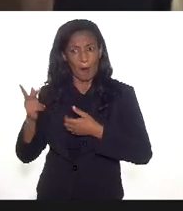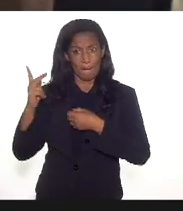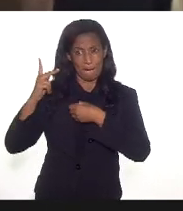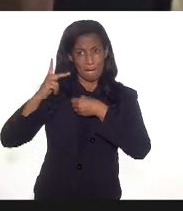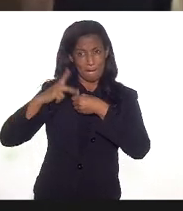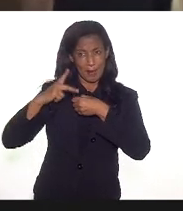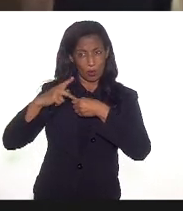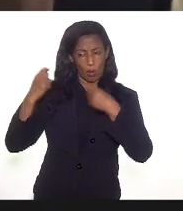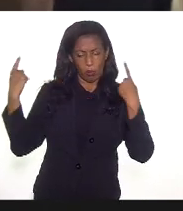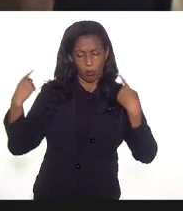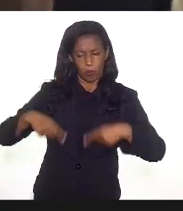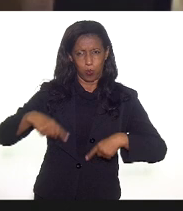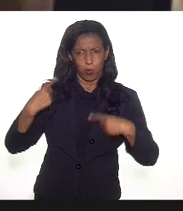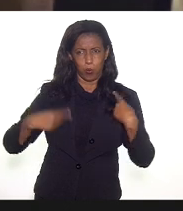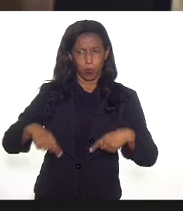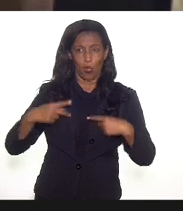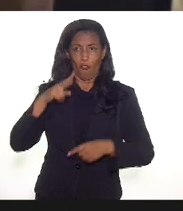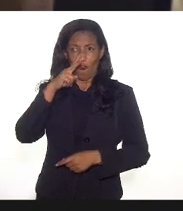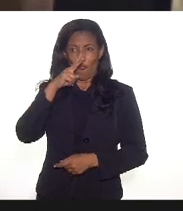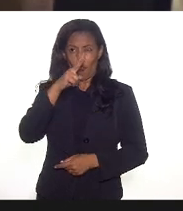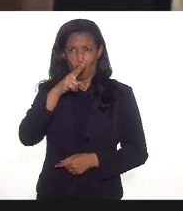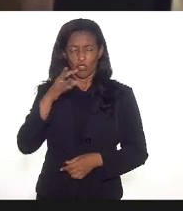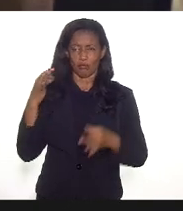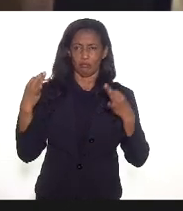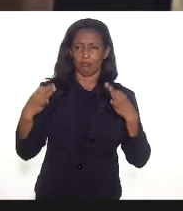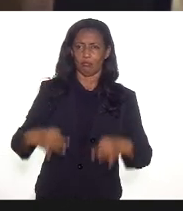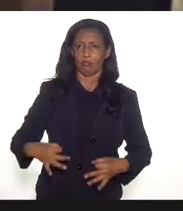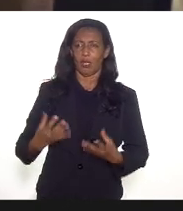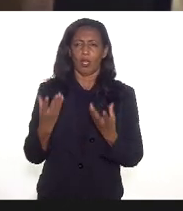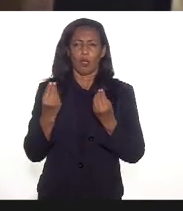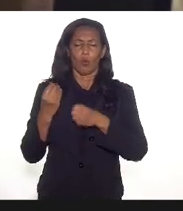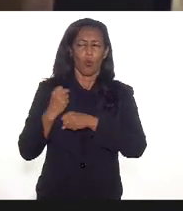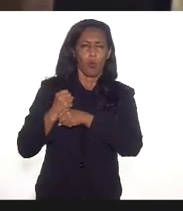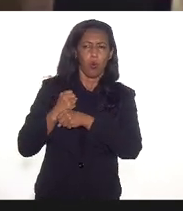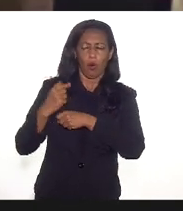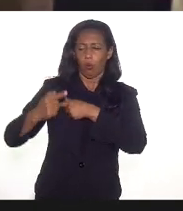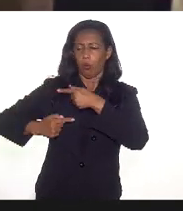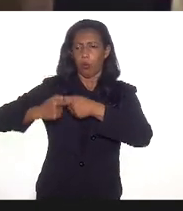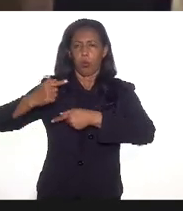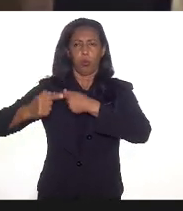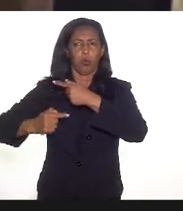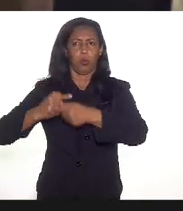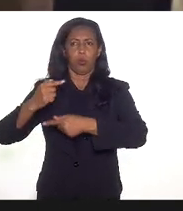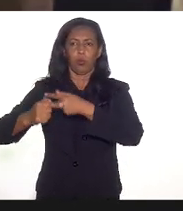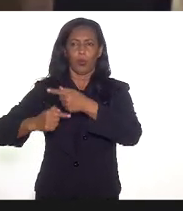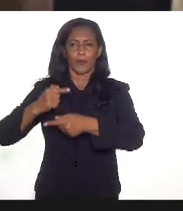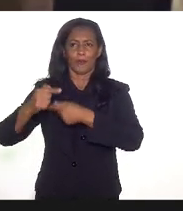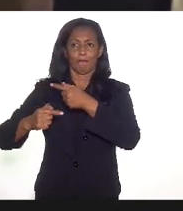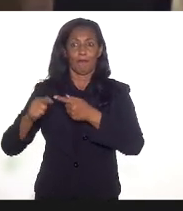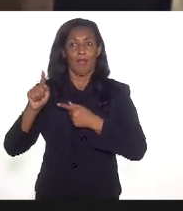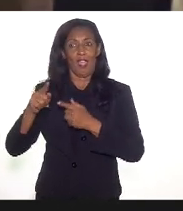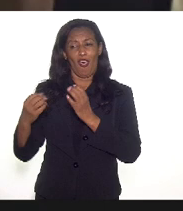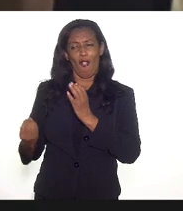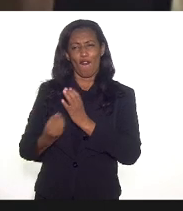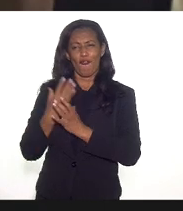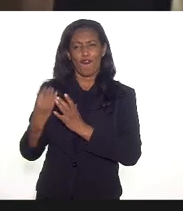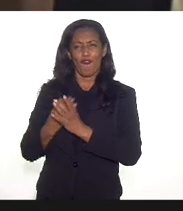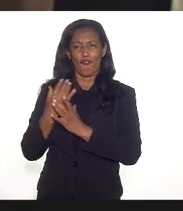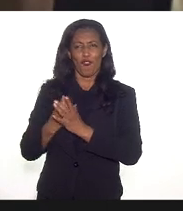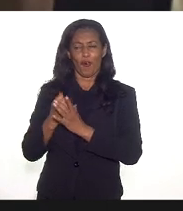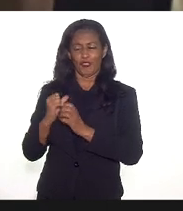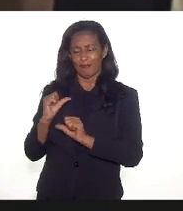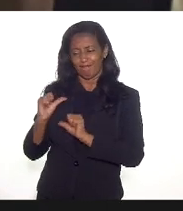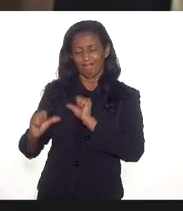estado competitivo, forte e justo, por muitas e muitas gerações. Mas trata-se de uma fonte não renovável e, por isso,